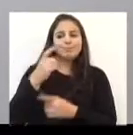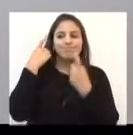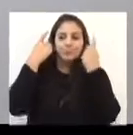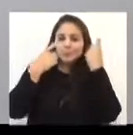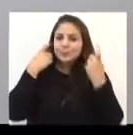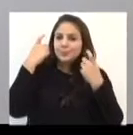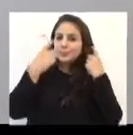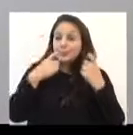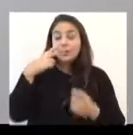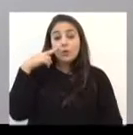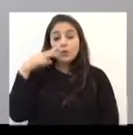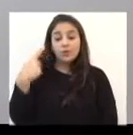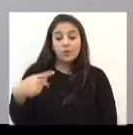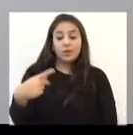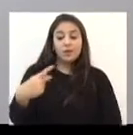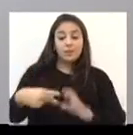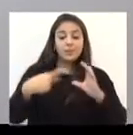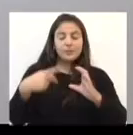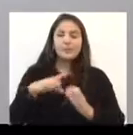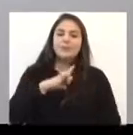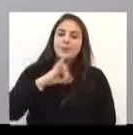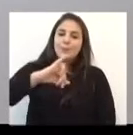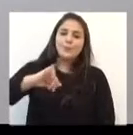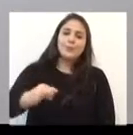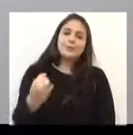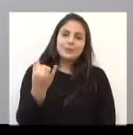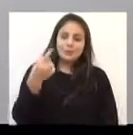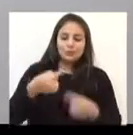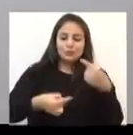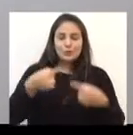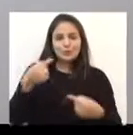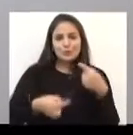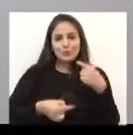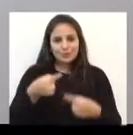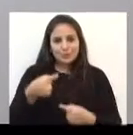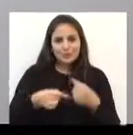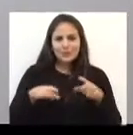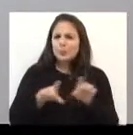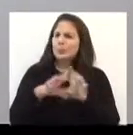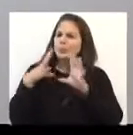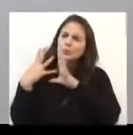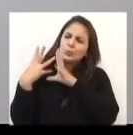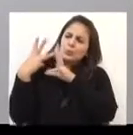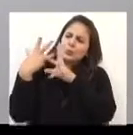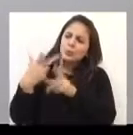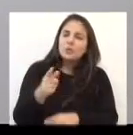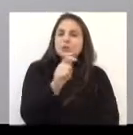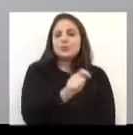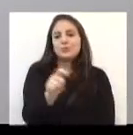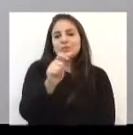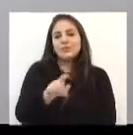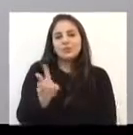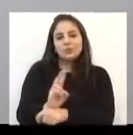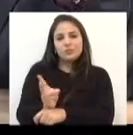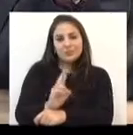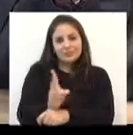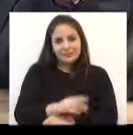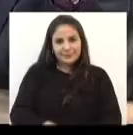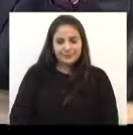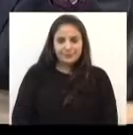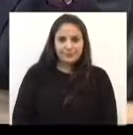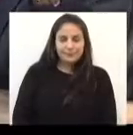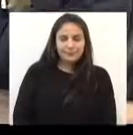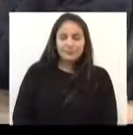que essa casa tem tido a oportunidade de discutir e debater com todos os órgãos de fiscalização na medida do possível.